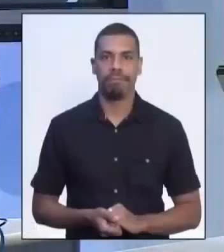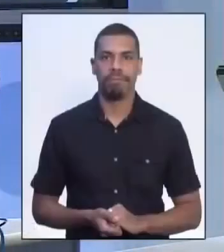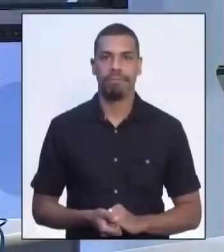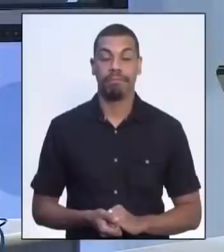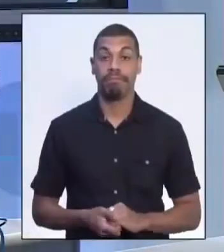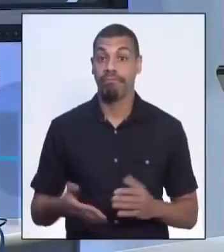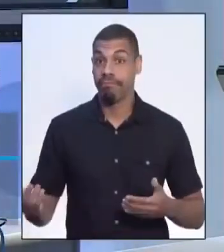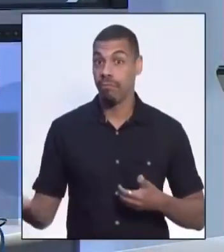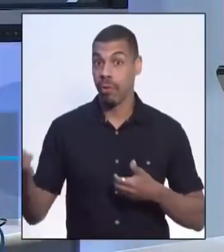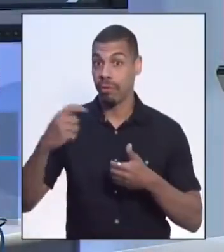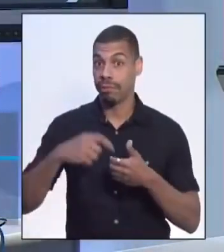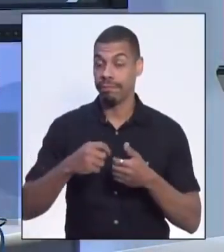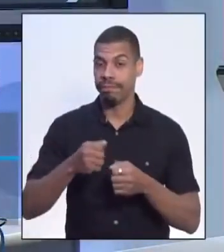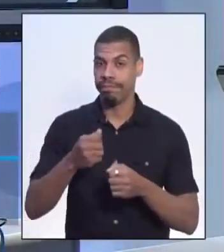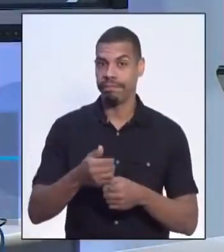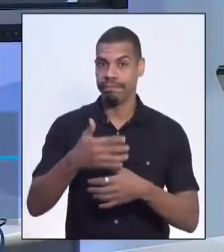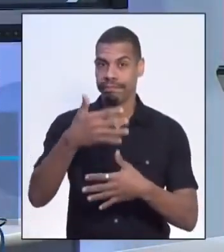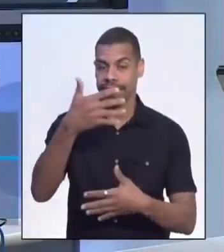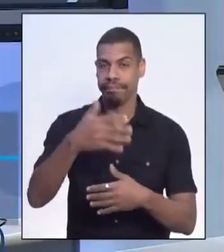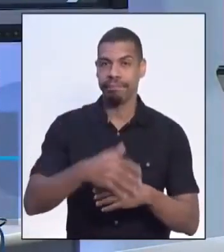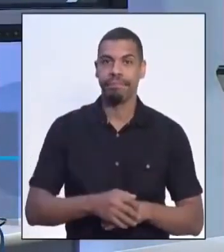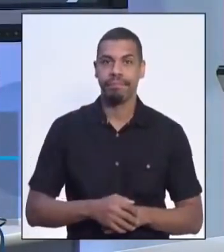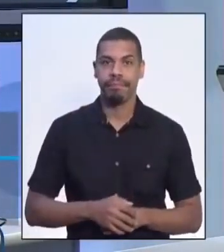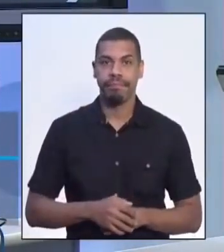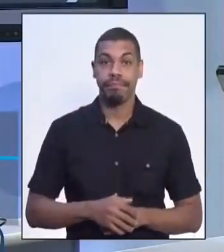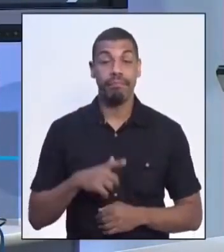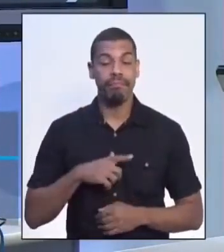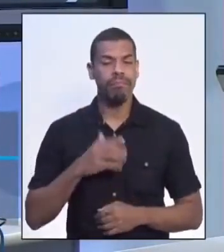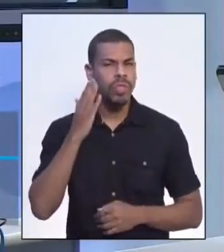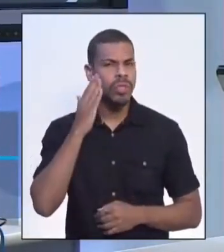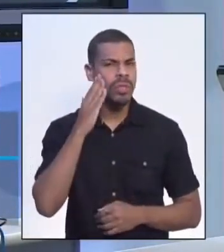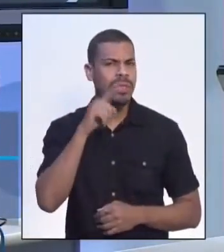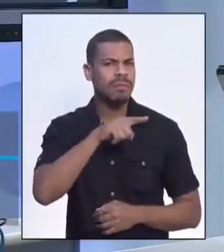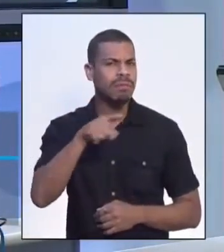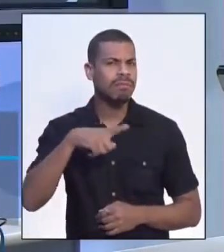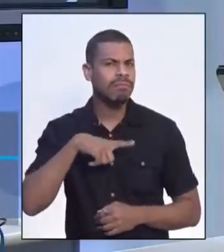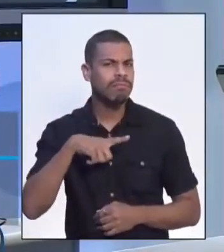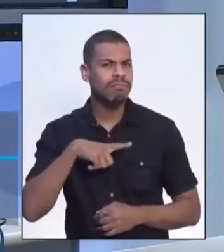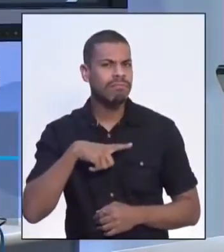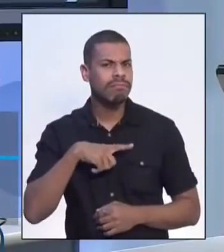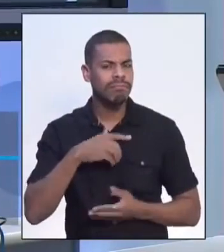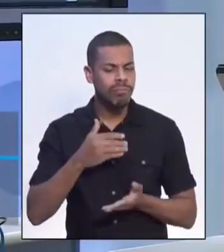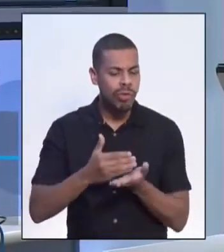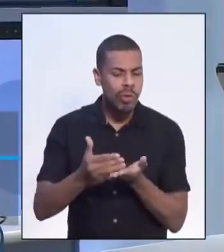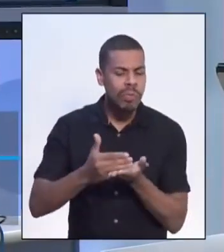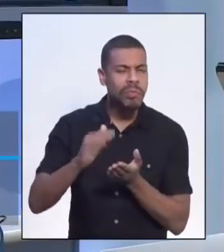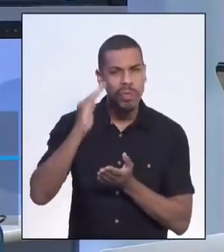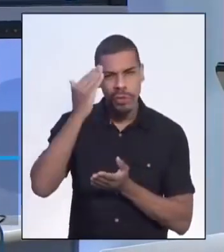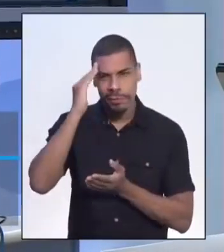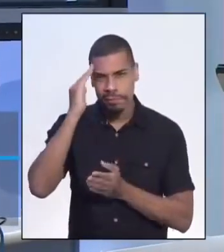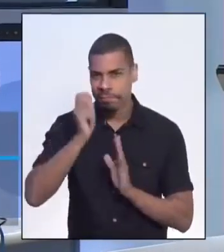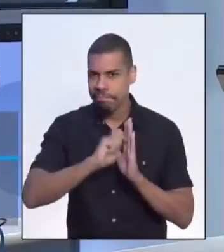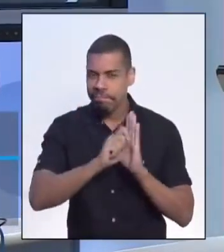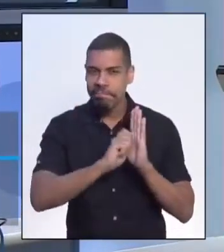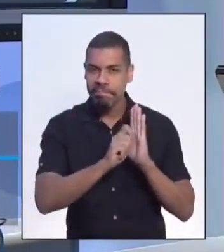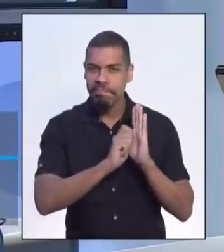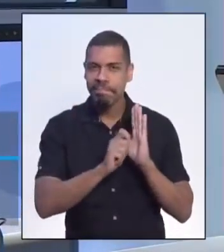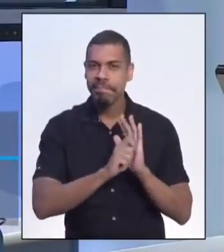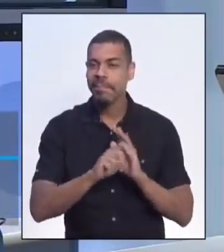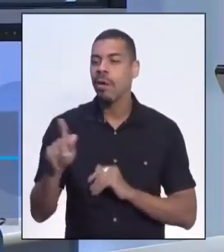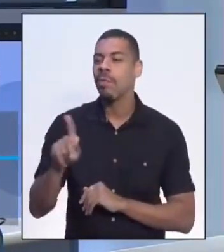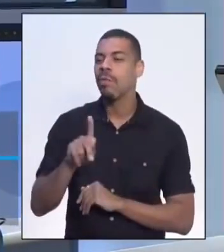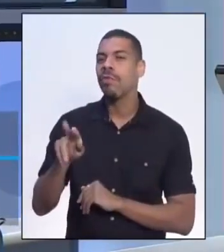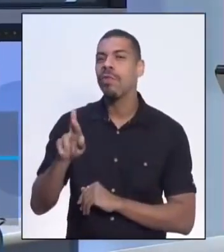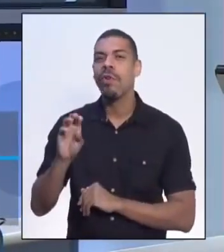Muito bem, voltamos do chat. E eu estou sabendo que vocês parecem que estão conseguindo fazer, hein? Professora